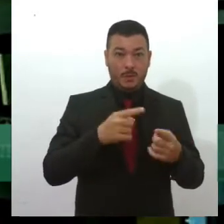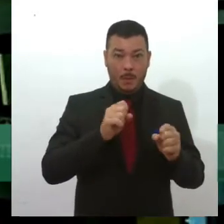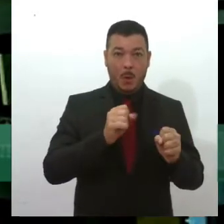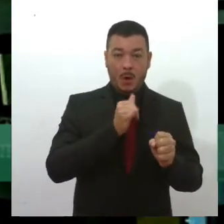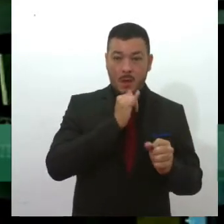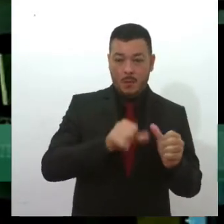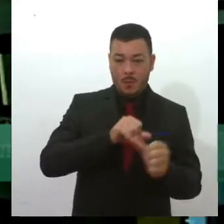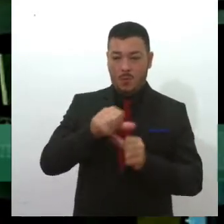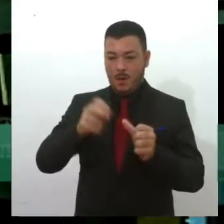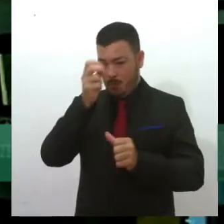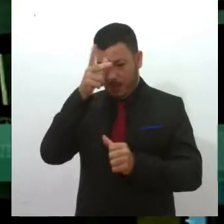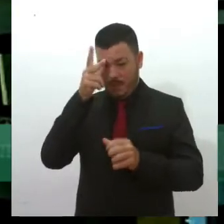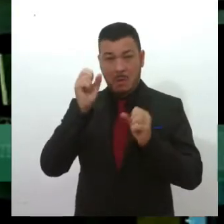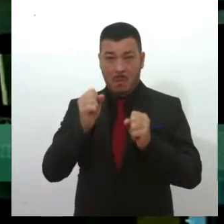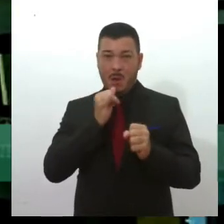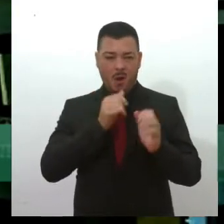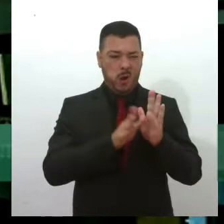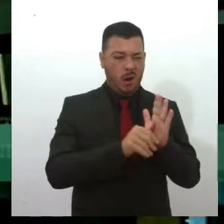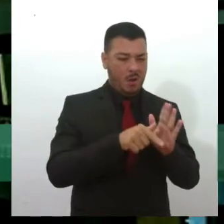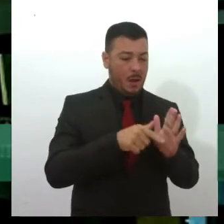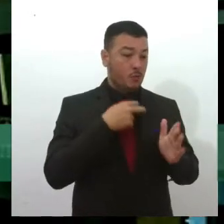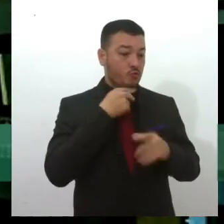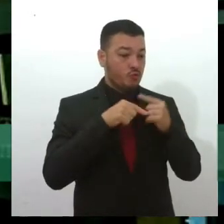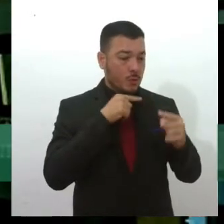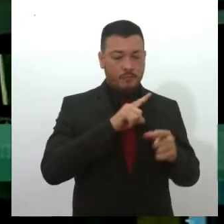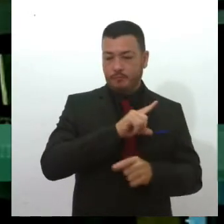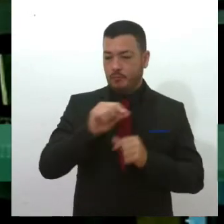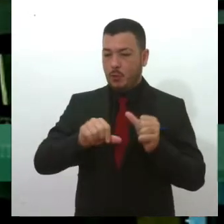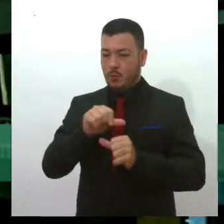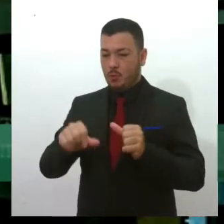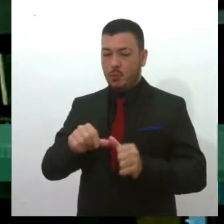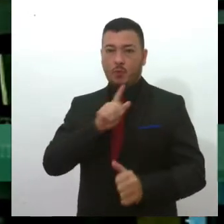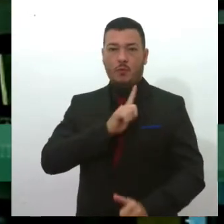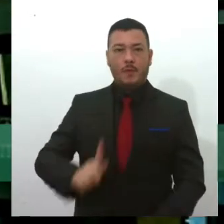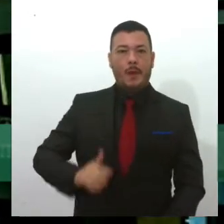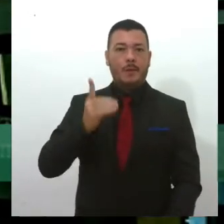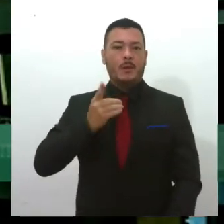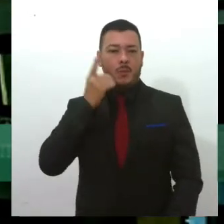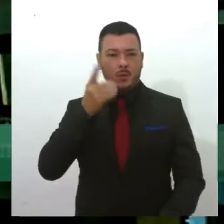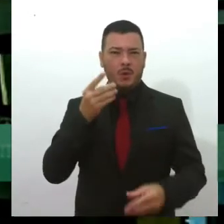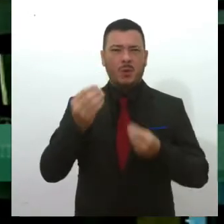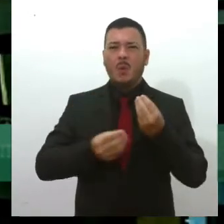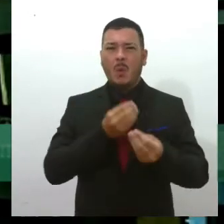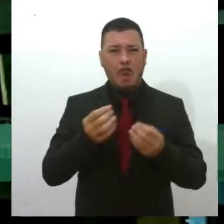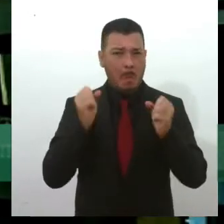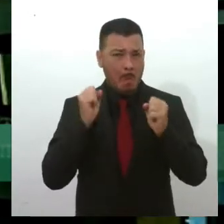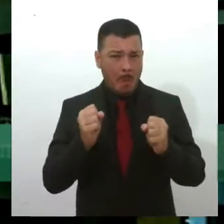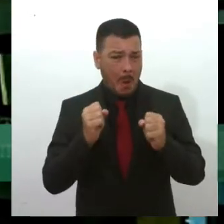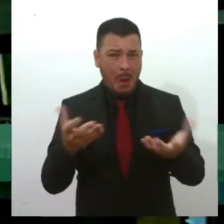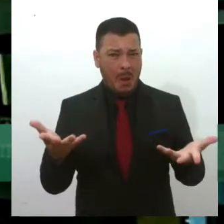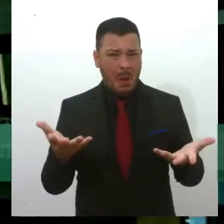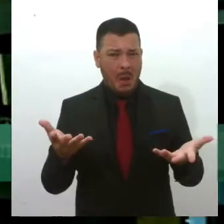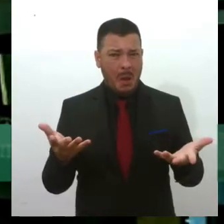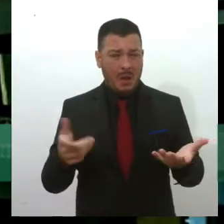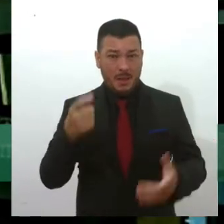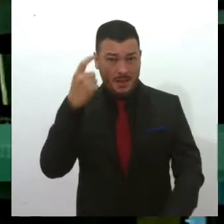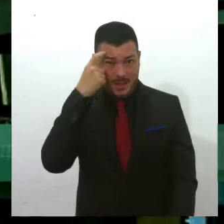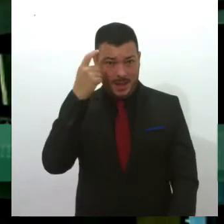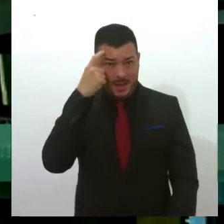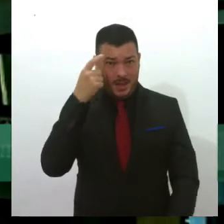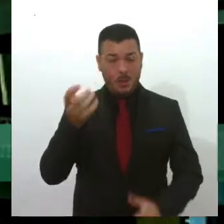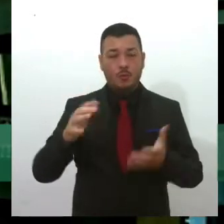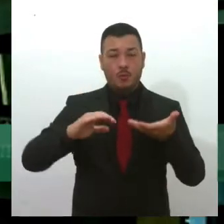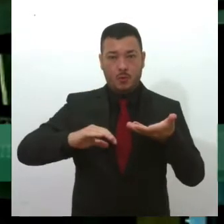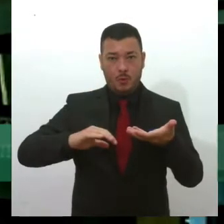Ela é inadequada para ser prefeito, mas pode ser secretário, pode ser deputado, pode ser governador. Como que isso é possível? Na lógica do Congresso é